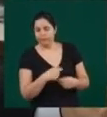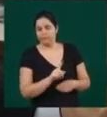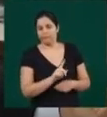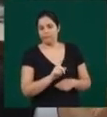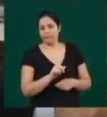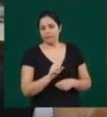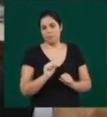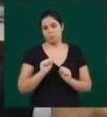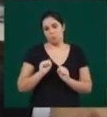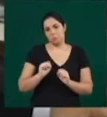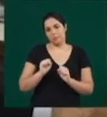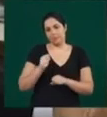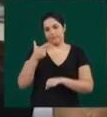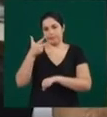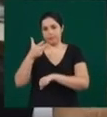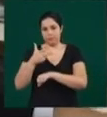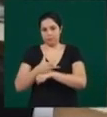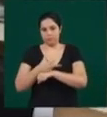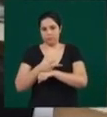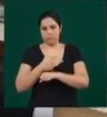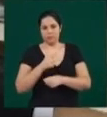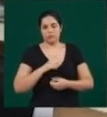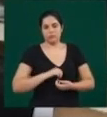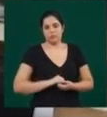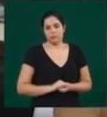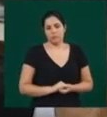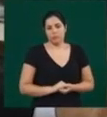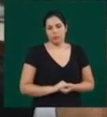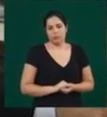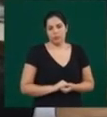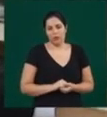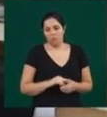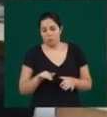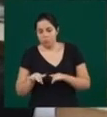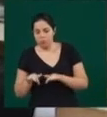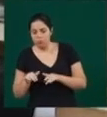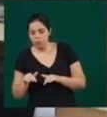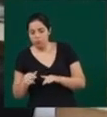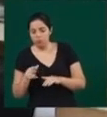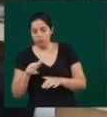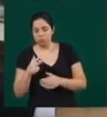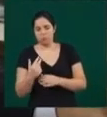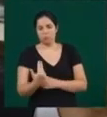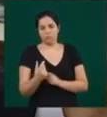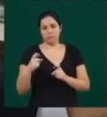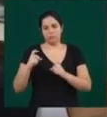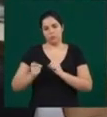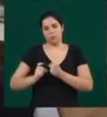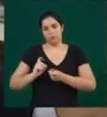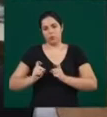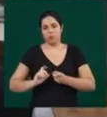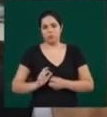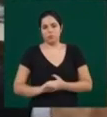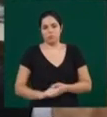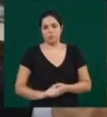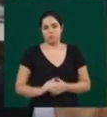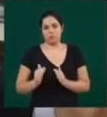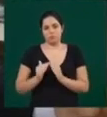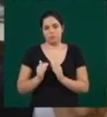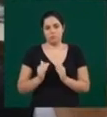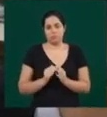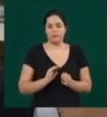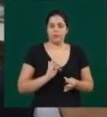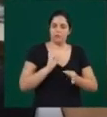tecnologias de monitoramento remoto, de portaria, que vêm substituindo, inclusive, porteiros. Então, a tecnologia vem mostrando a cada dia